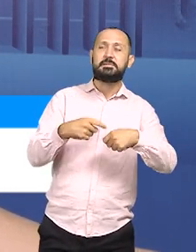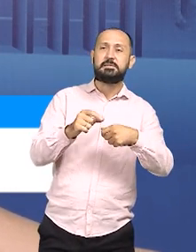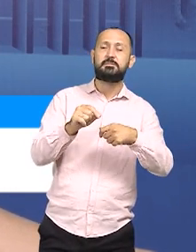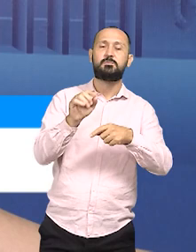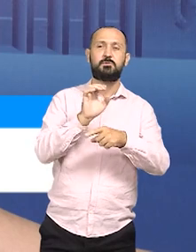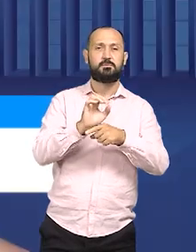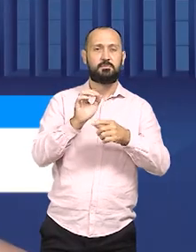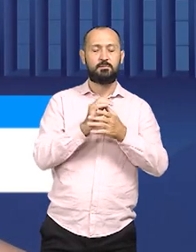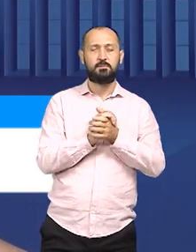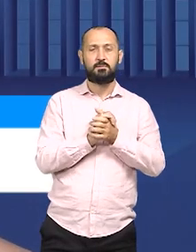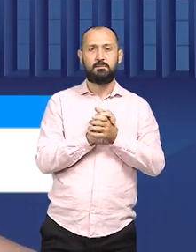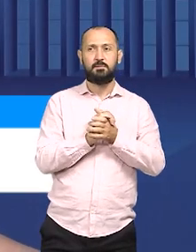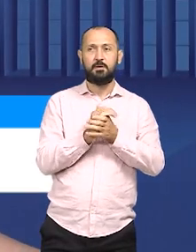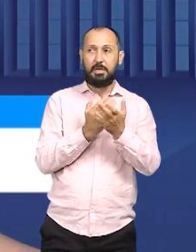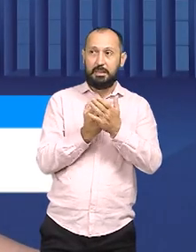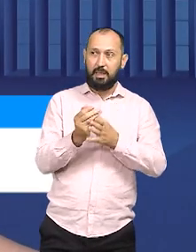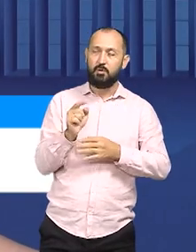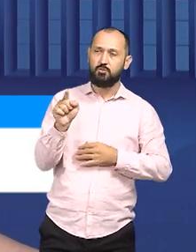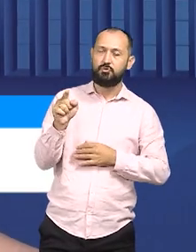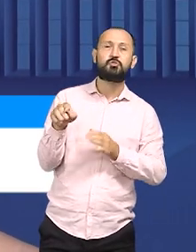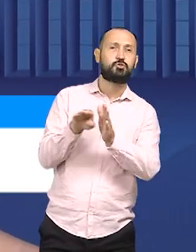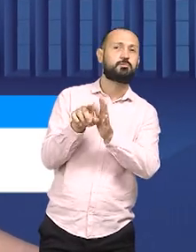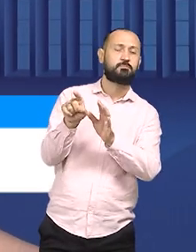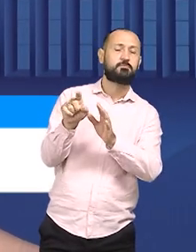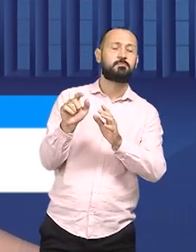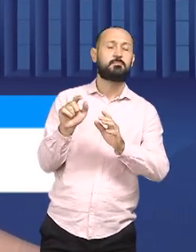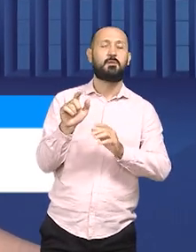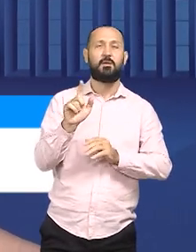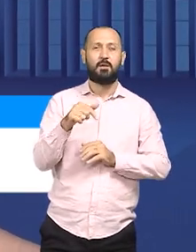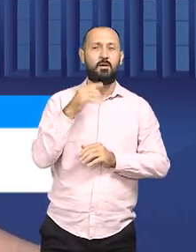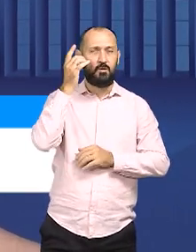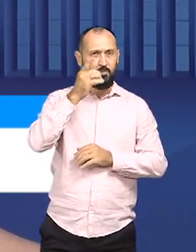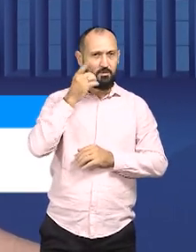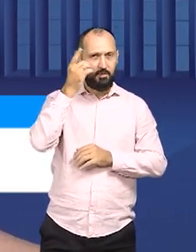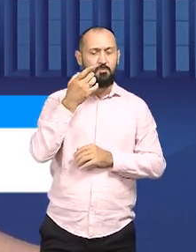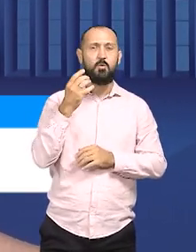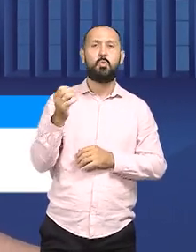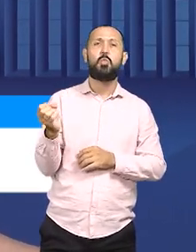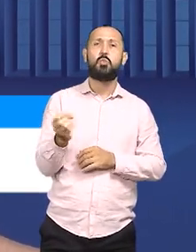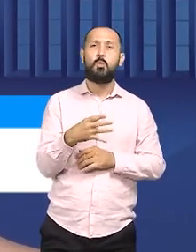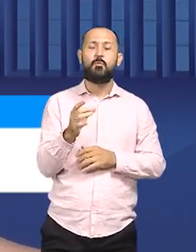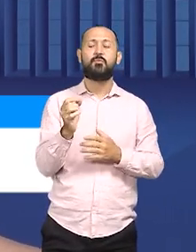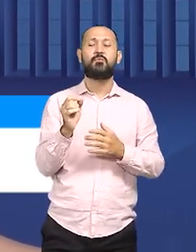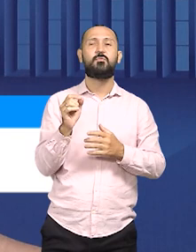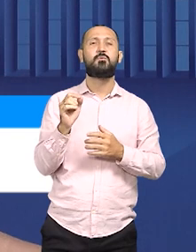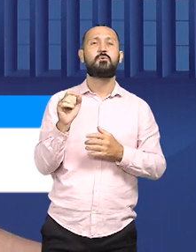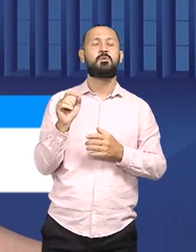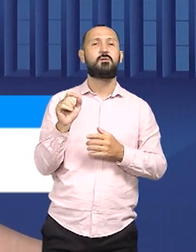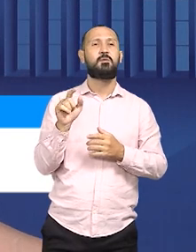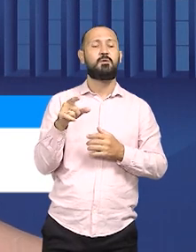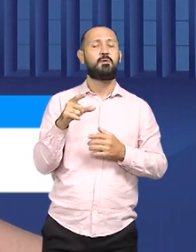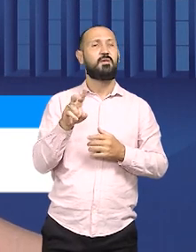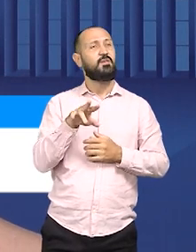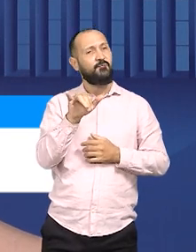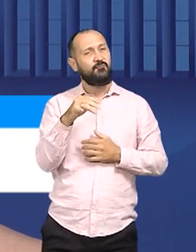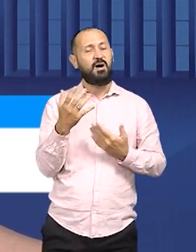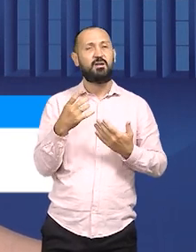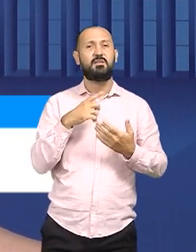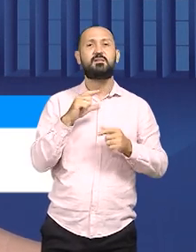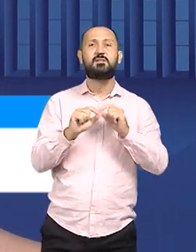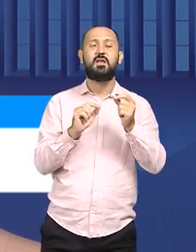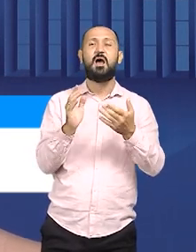o estado tinha Paulo Du tá chegando aí com certeza é um deputado muito moderno uma pessoa que